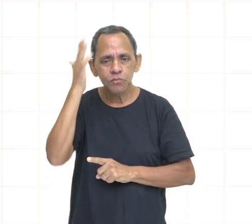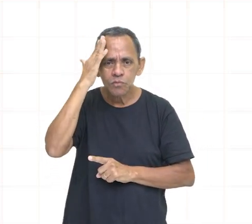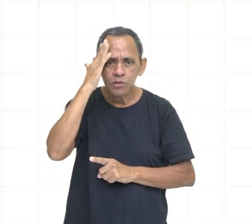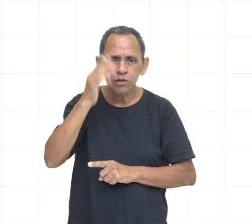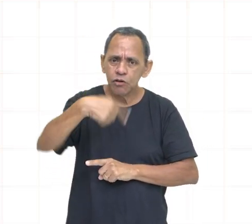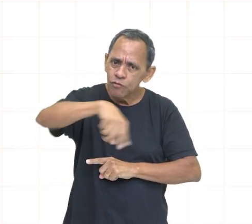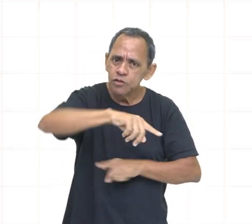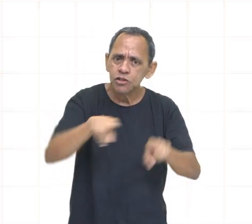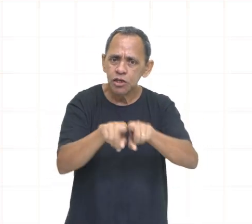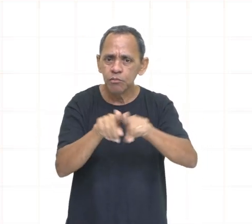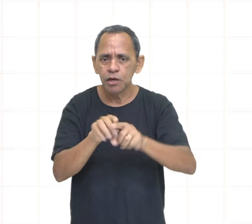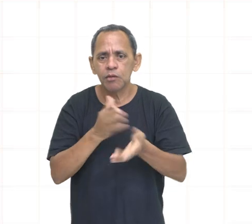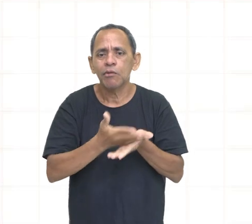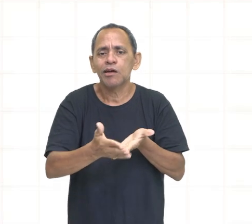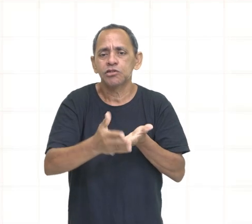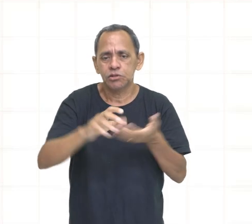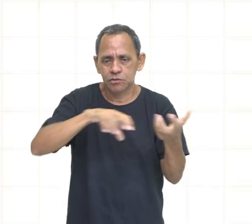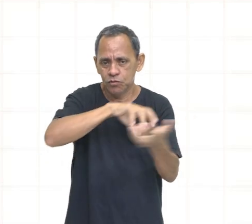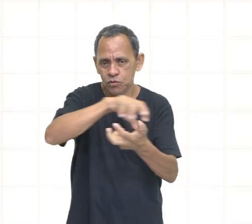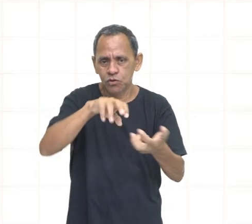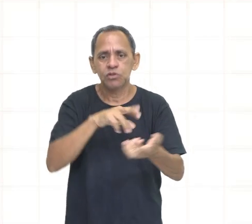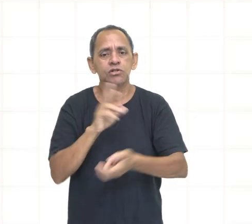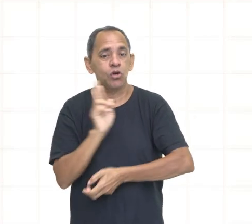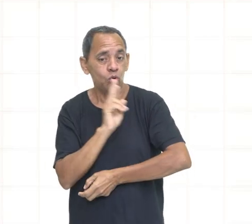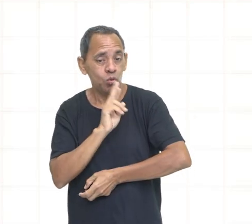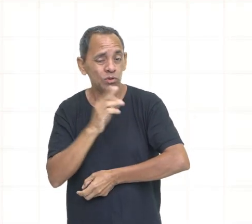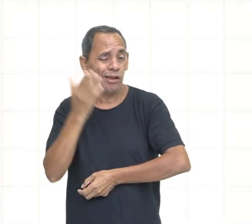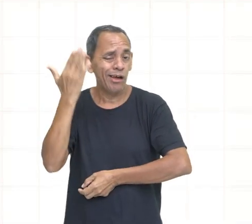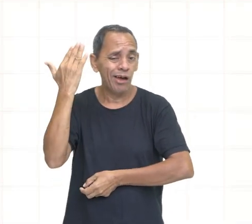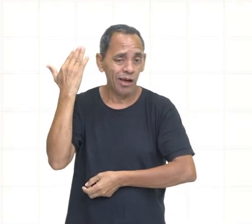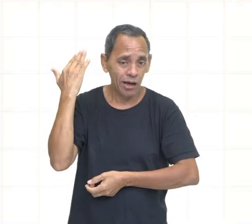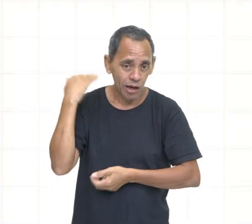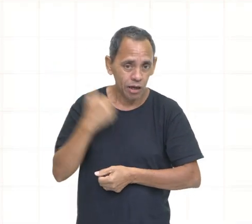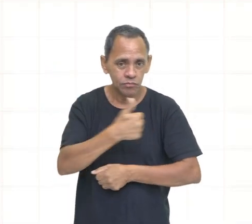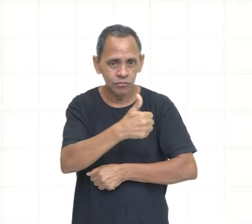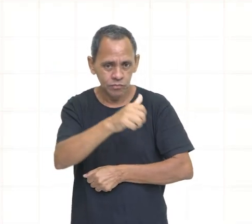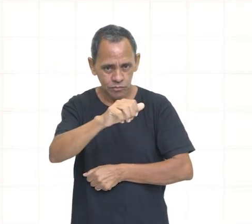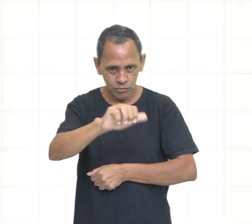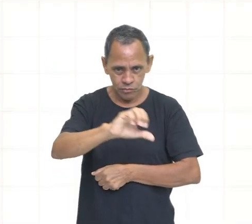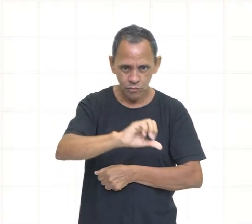entender, tá, gente? A partir da Revolução Russa, lá de